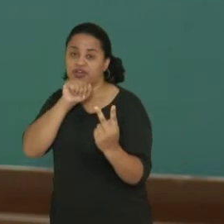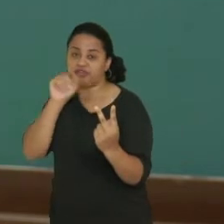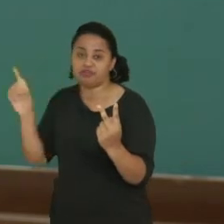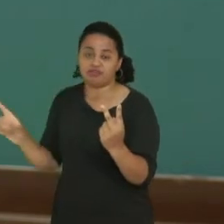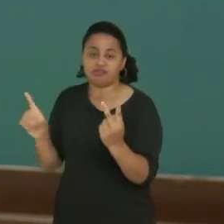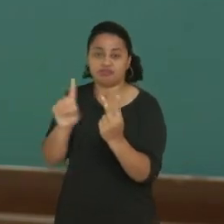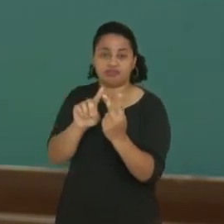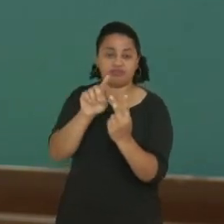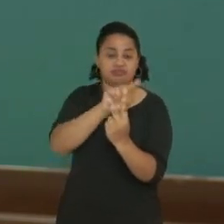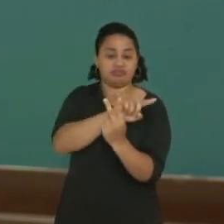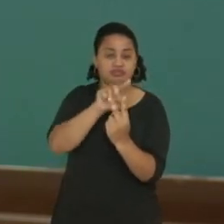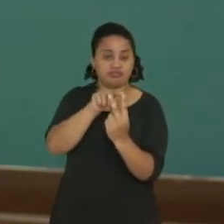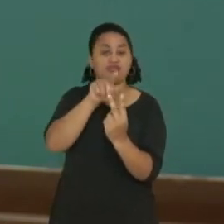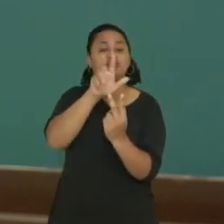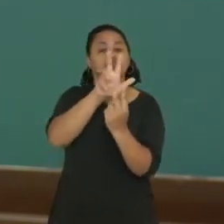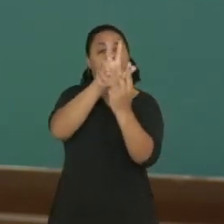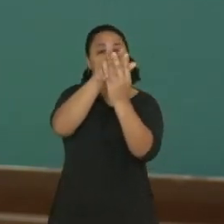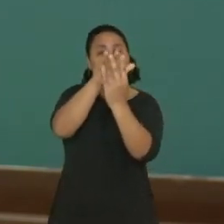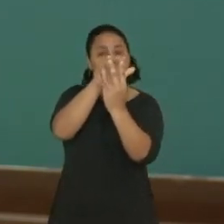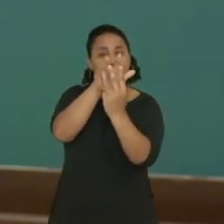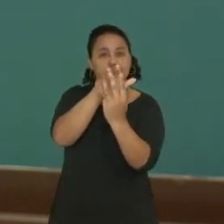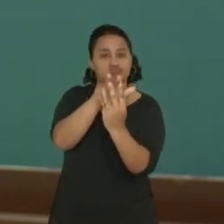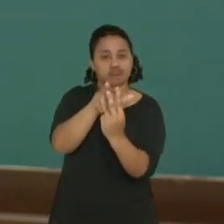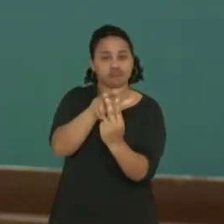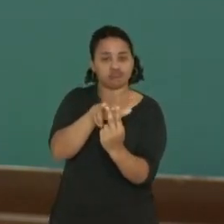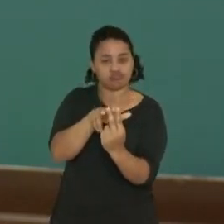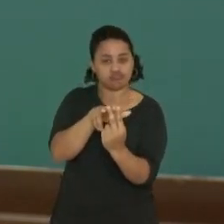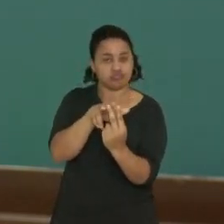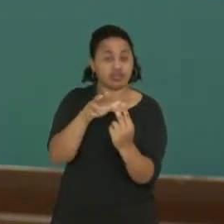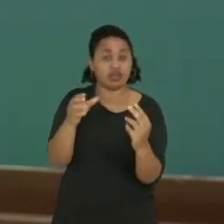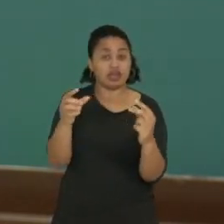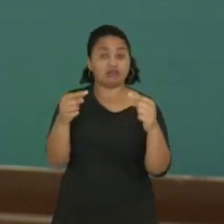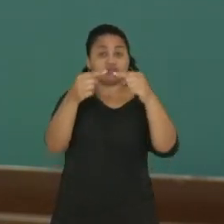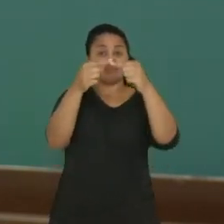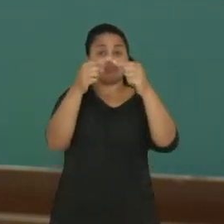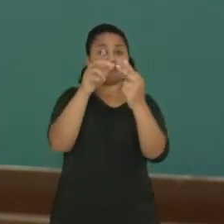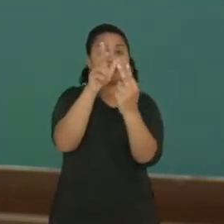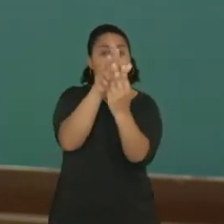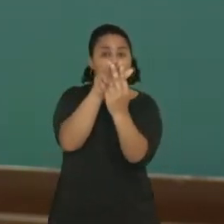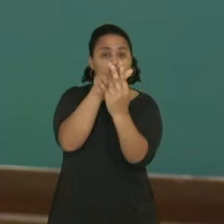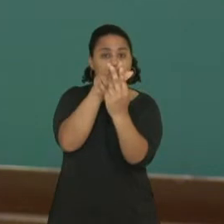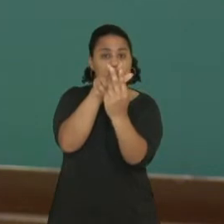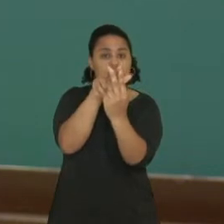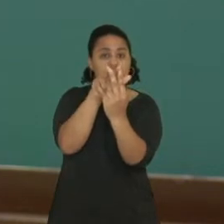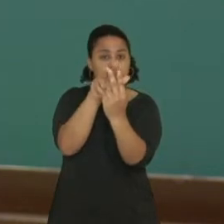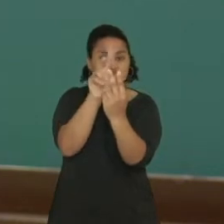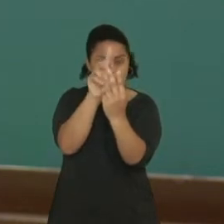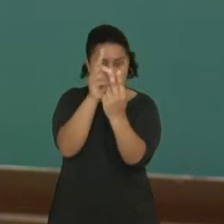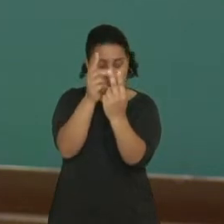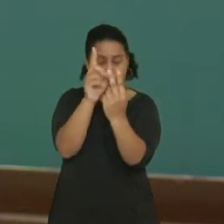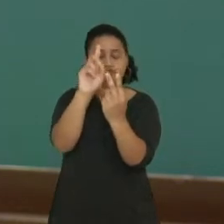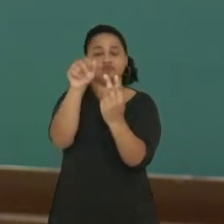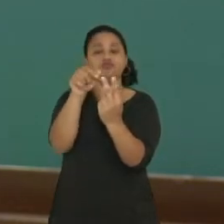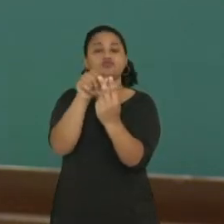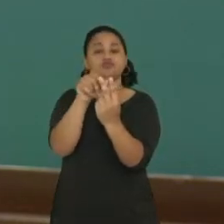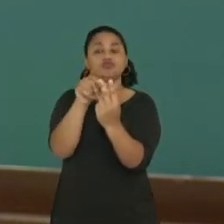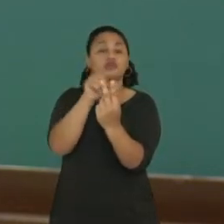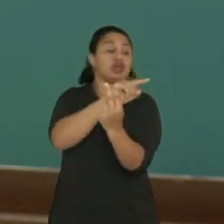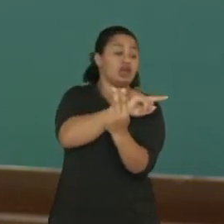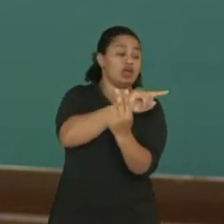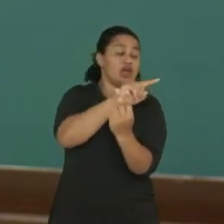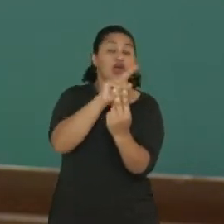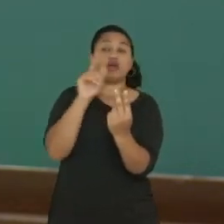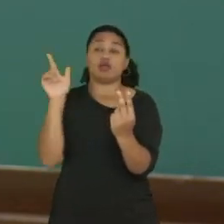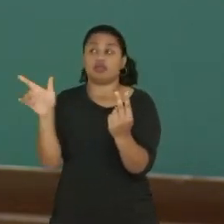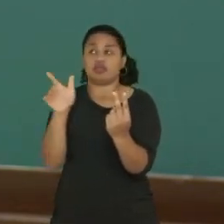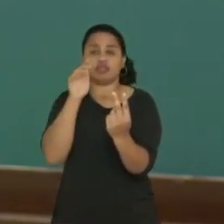cada cromossomo, ele vem um do pai, um da mãe, formou. Então, formou o primeiro conjunto, número 1. Vem um cromossomo da mãe,